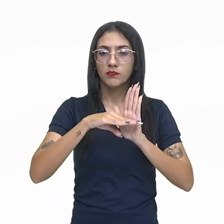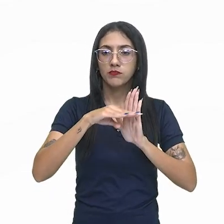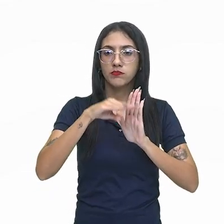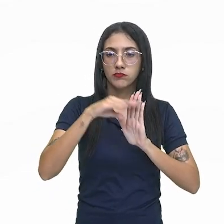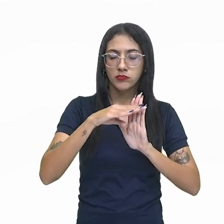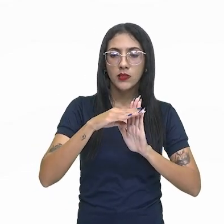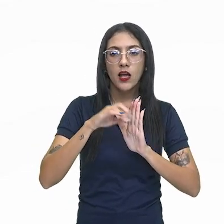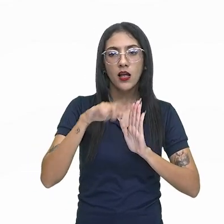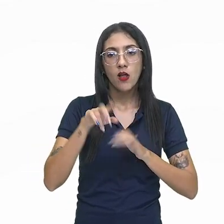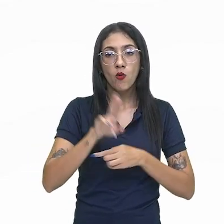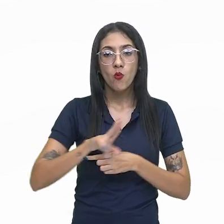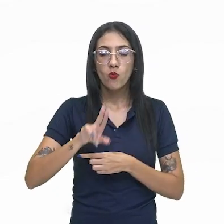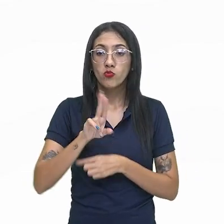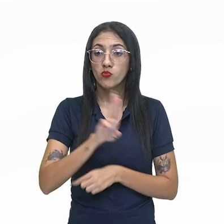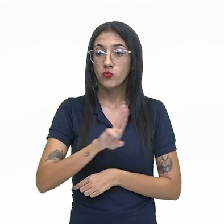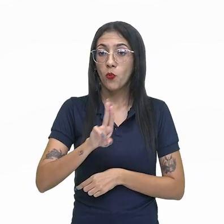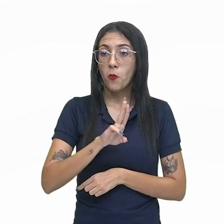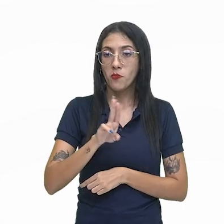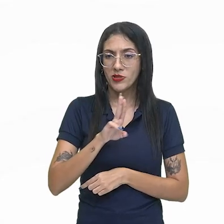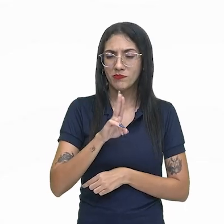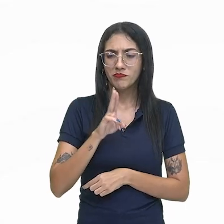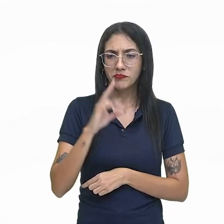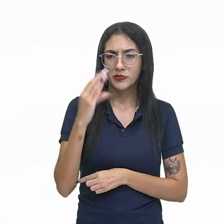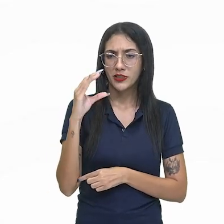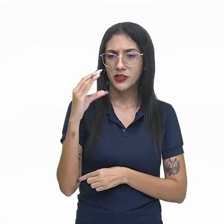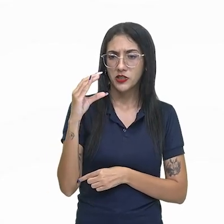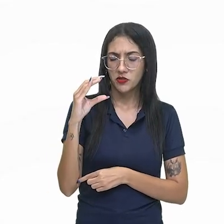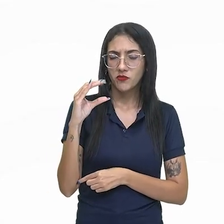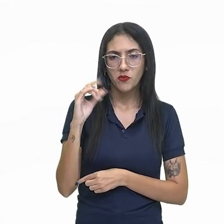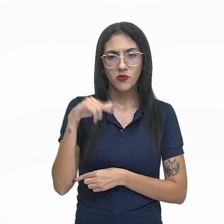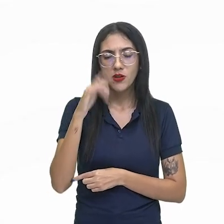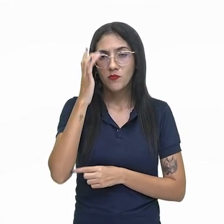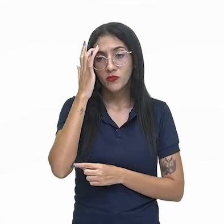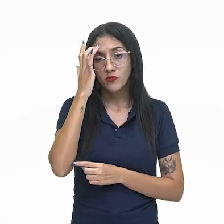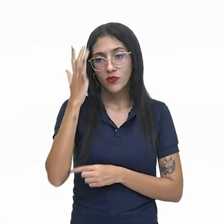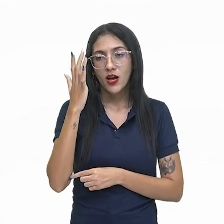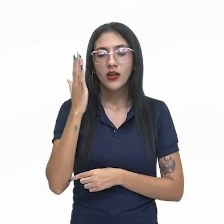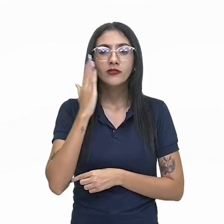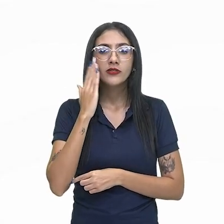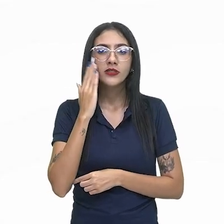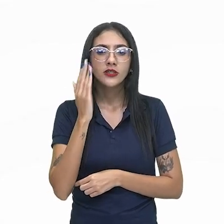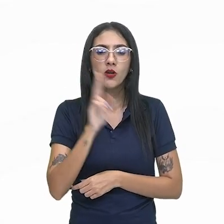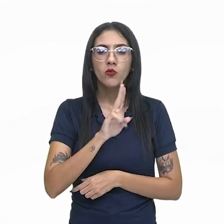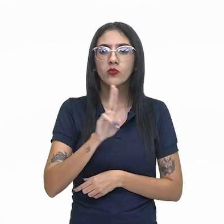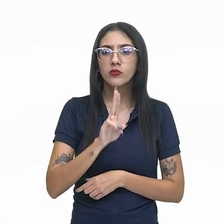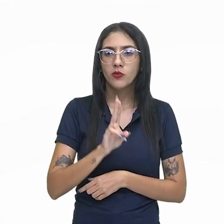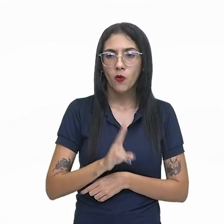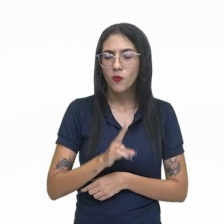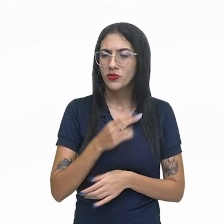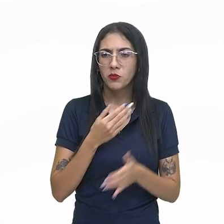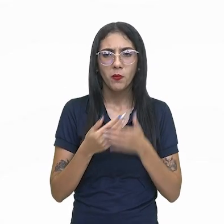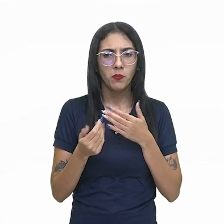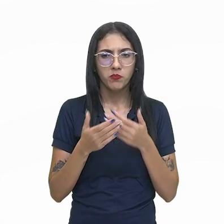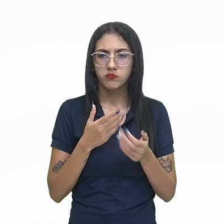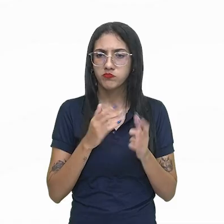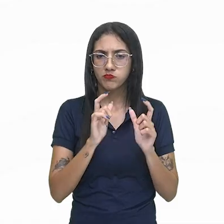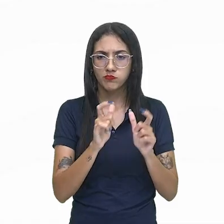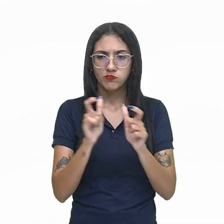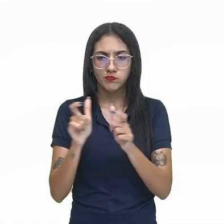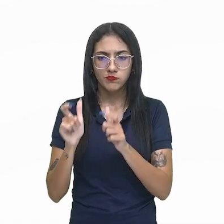a nomenclatura científica para ela, que facilita a identificação dos organismos em qualquer parte do